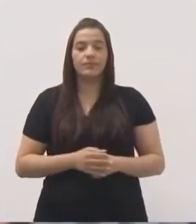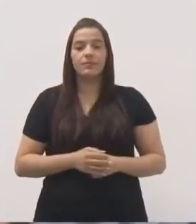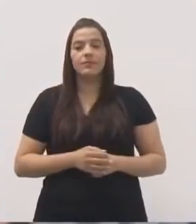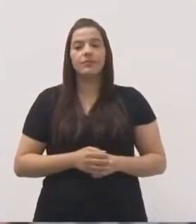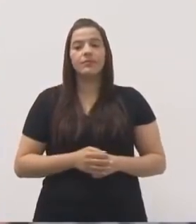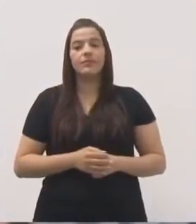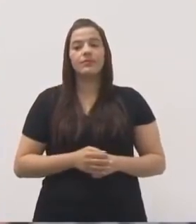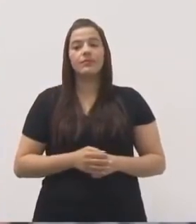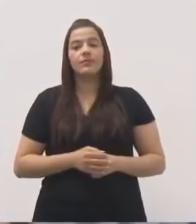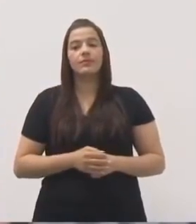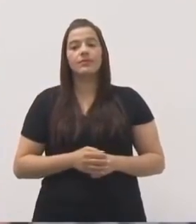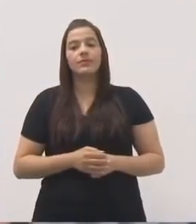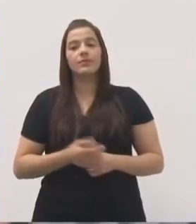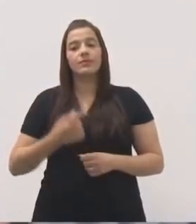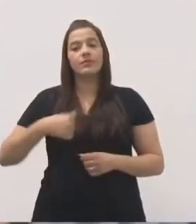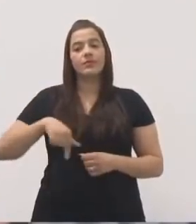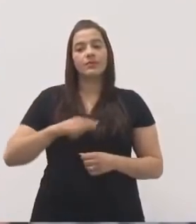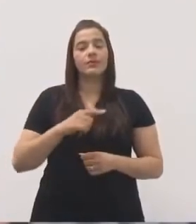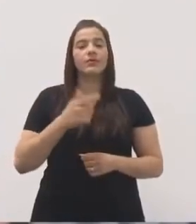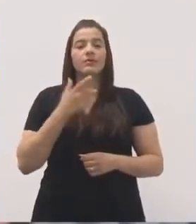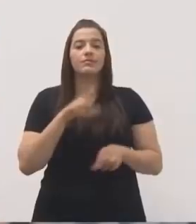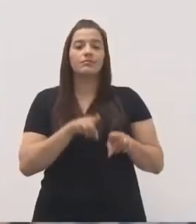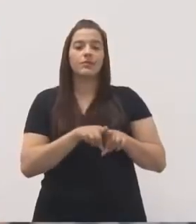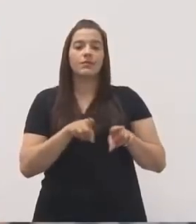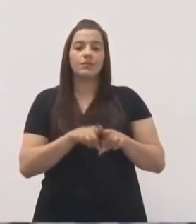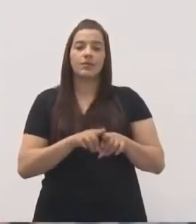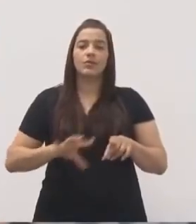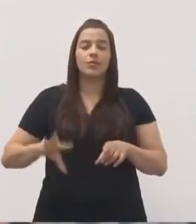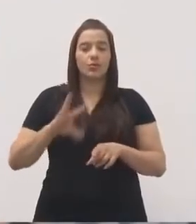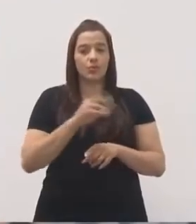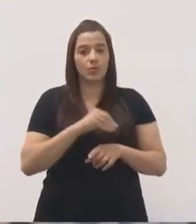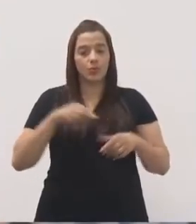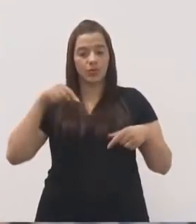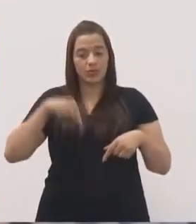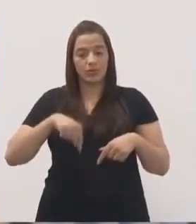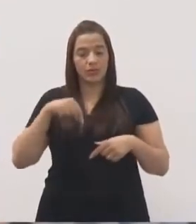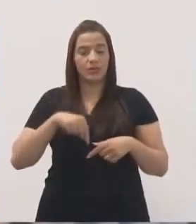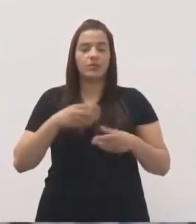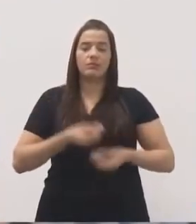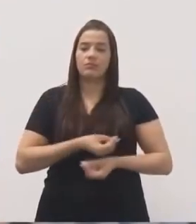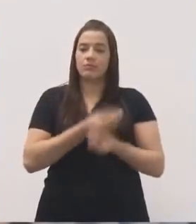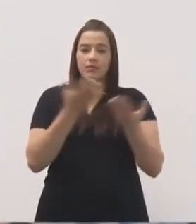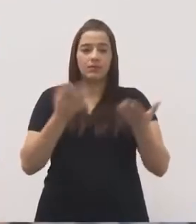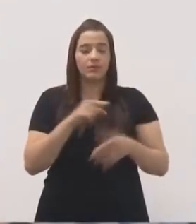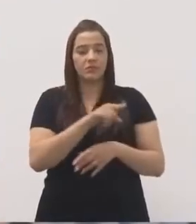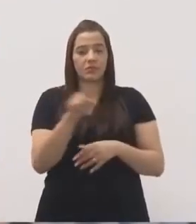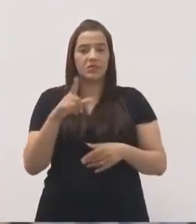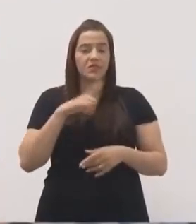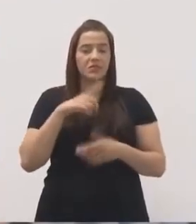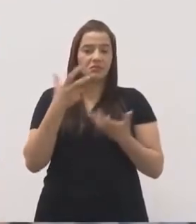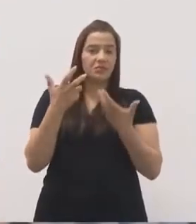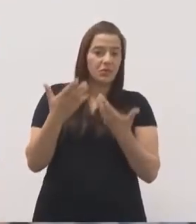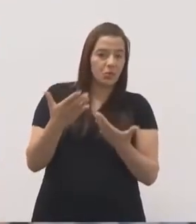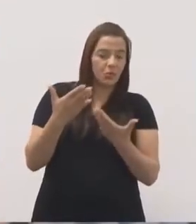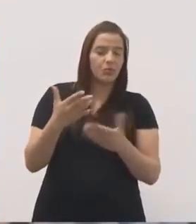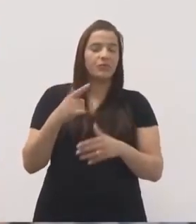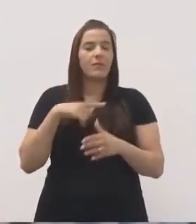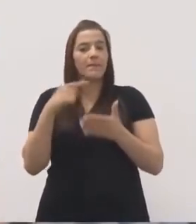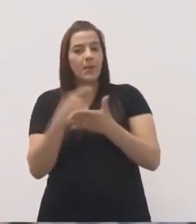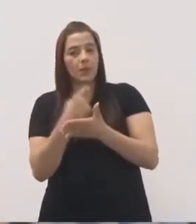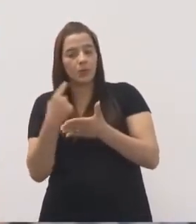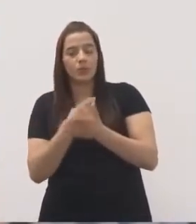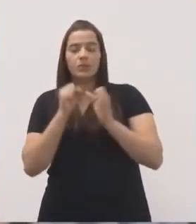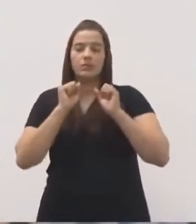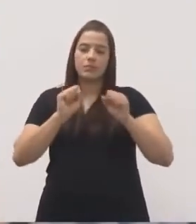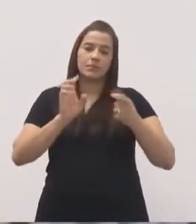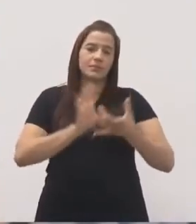e novamente me coloco todo o nosso centro de avaliação à disposição para quaisquer dúvidas que